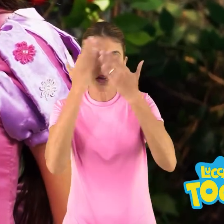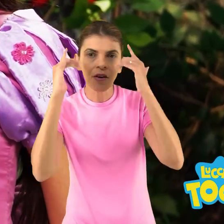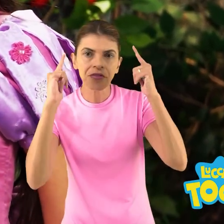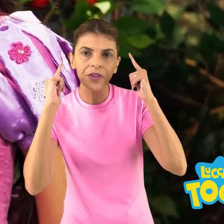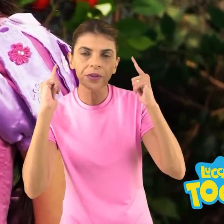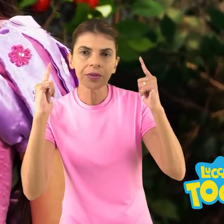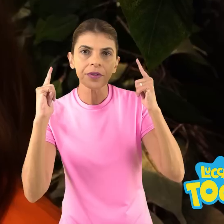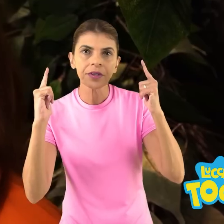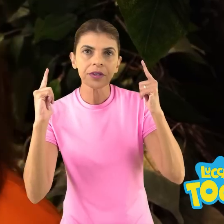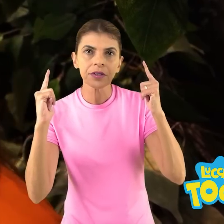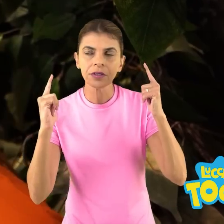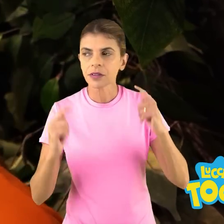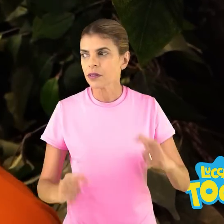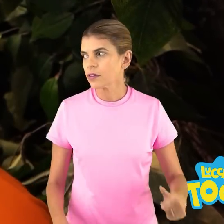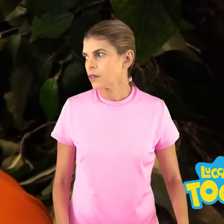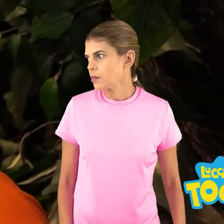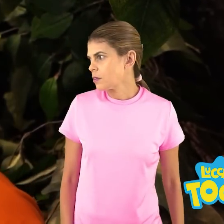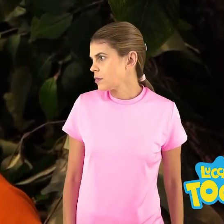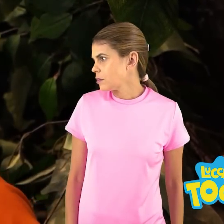Aventureiros?